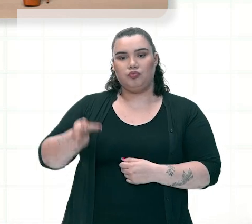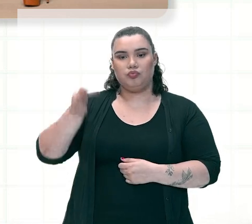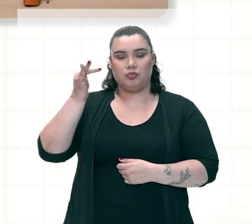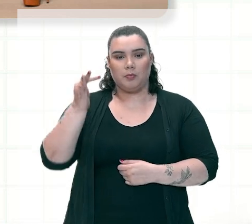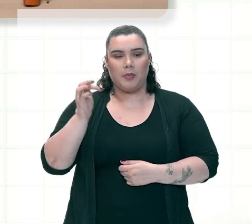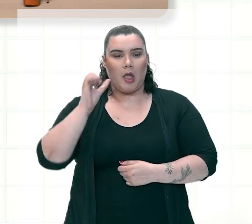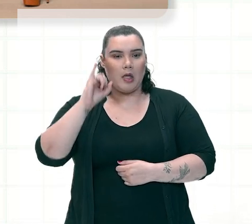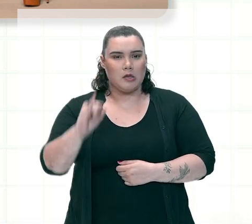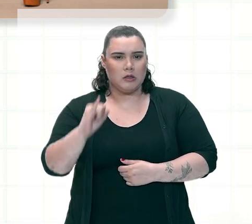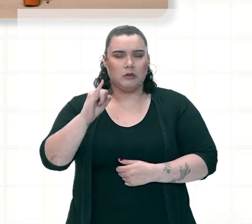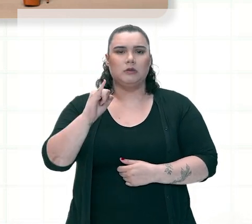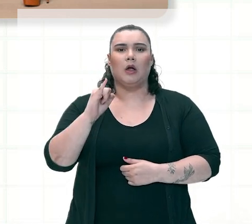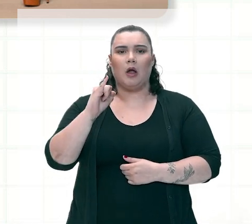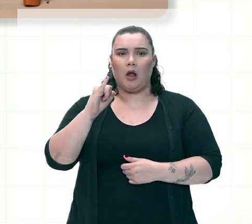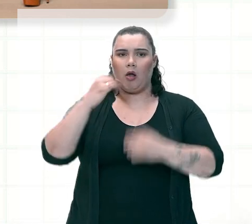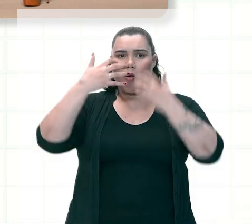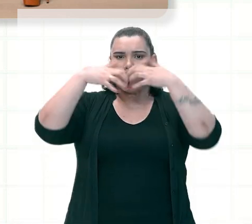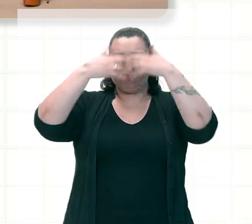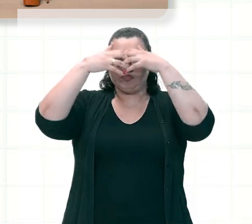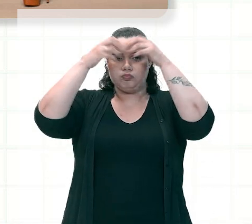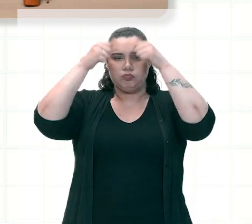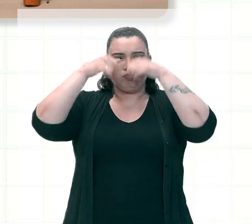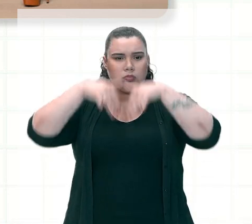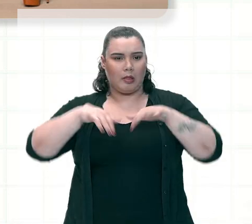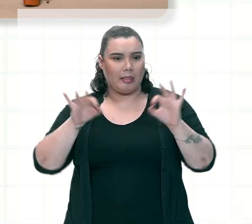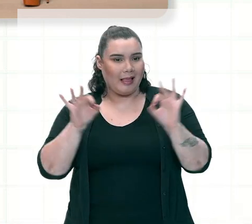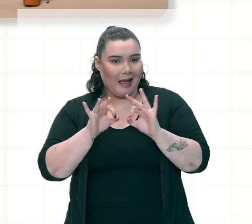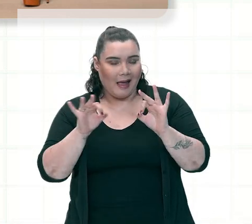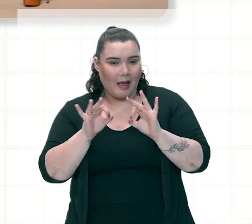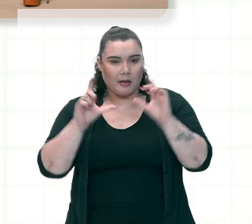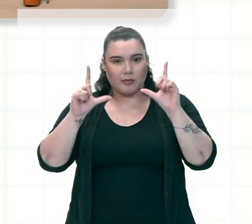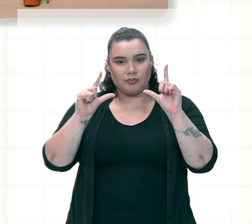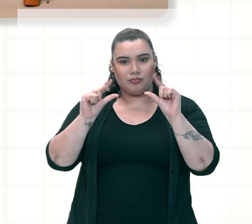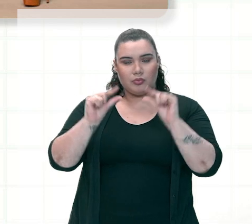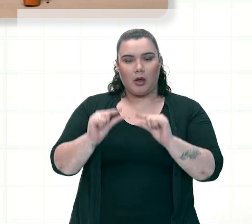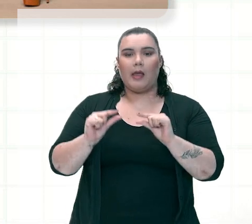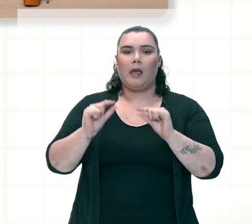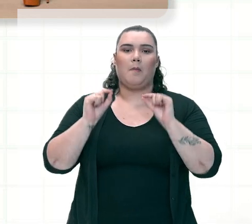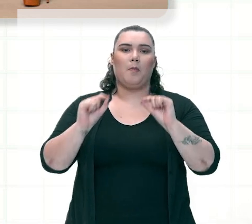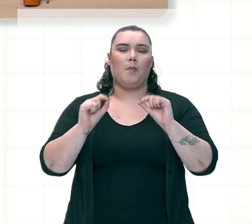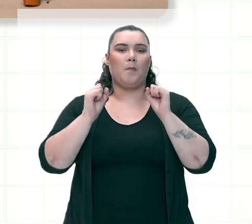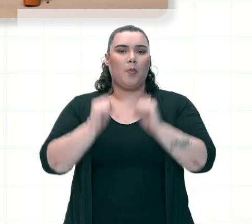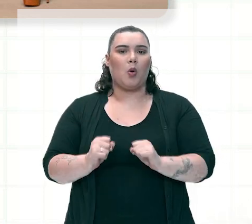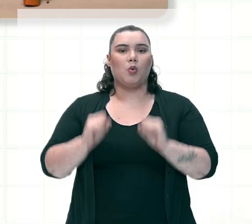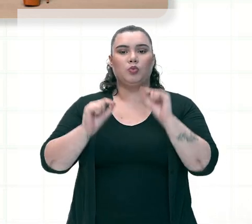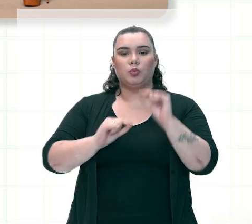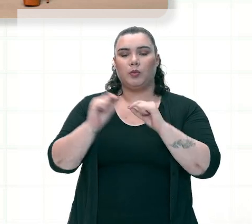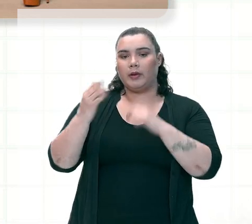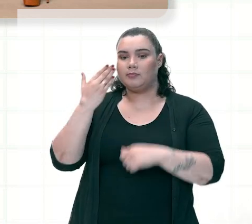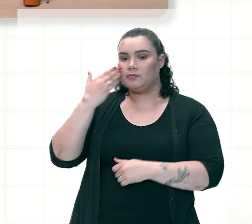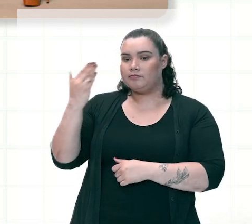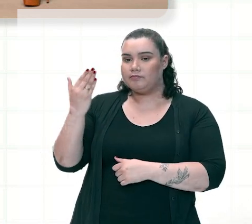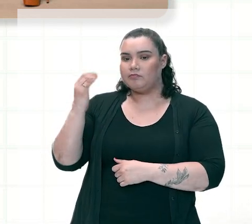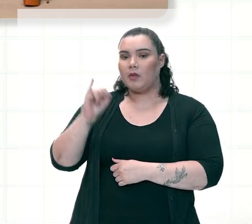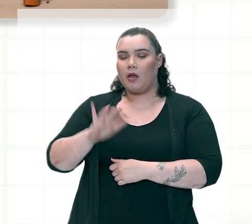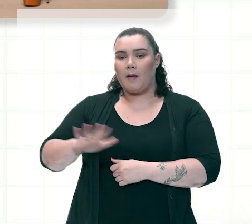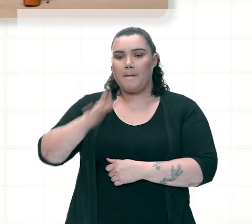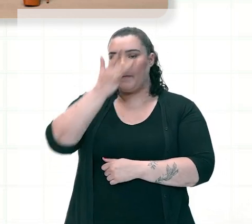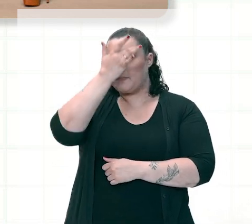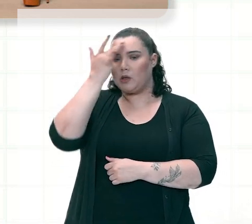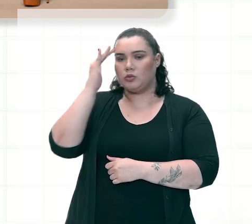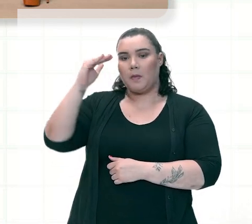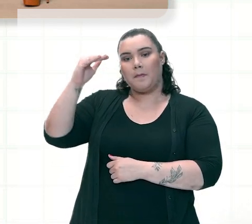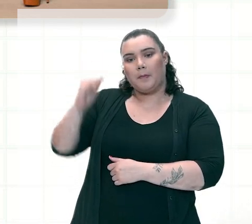ele é pouco produzido, esse hormônio, a gente vai ter situações ali como o nanismo, como representado aí na